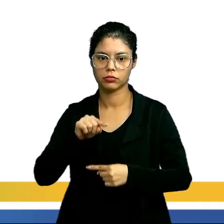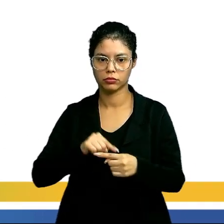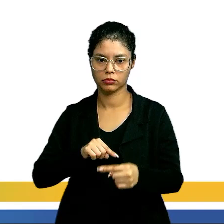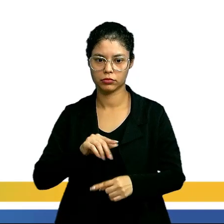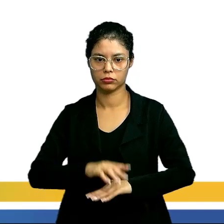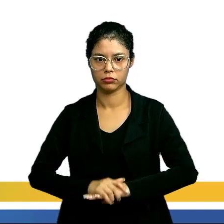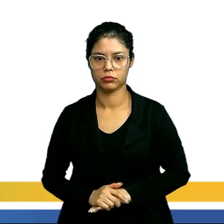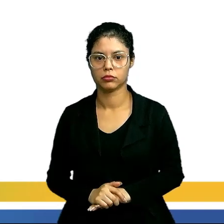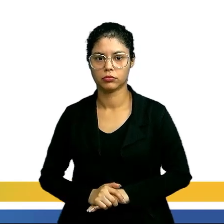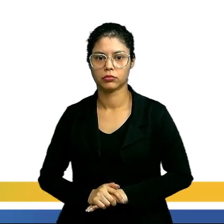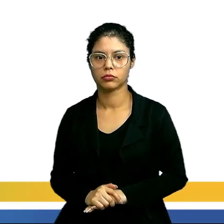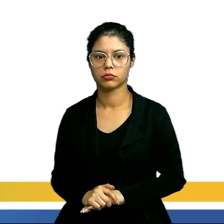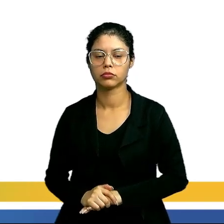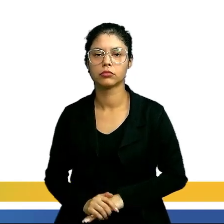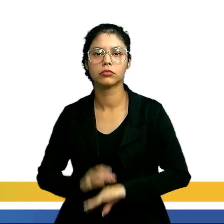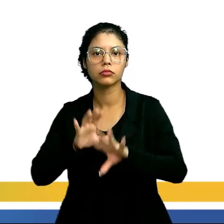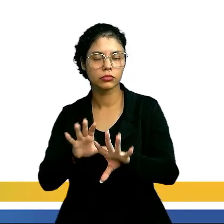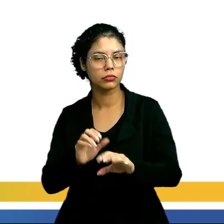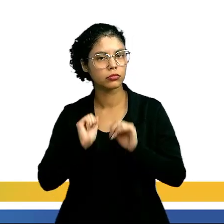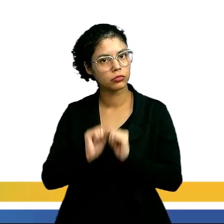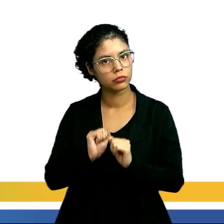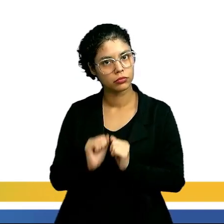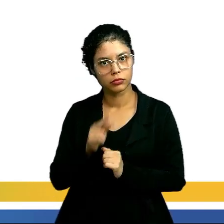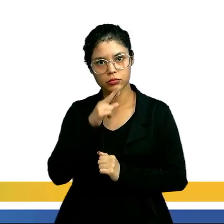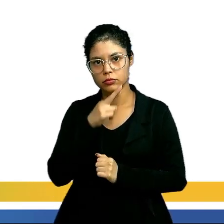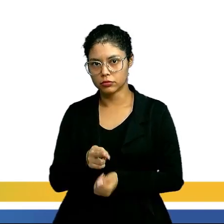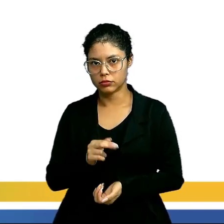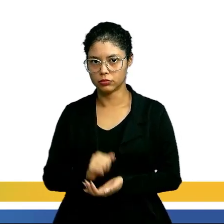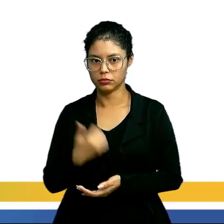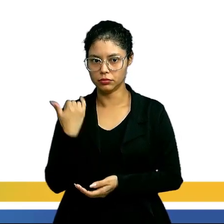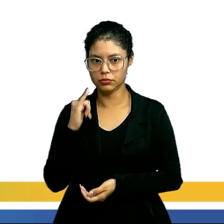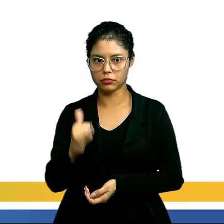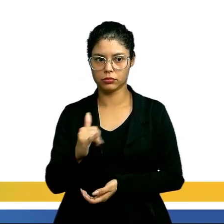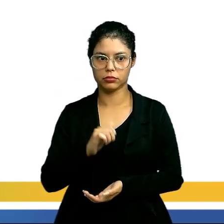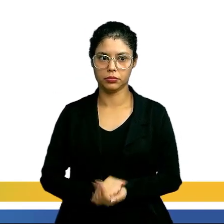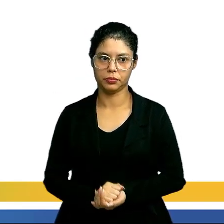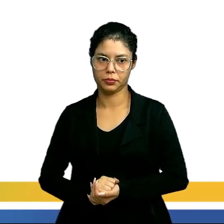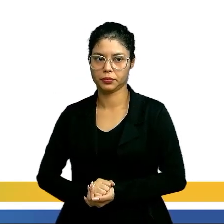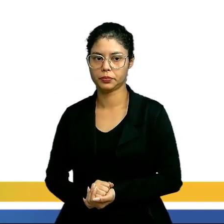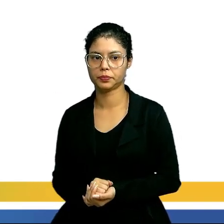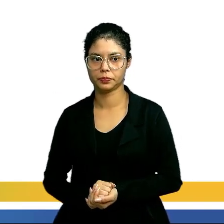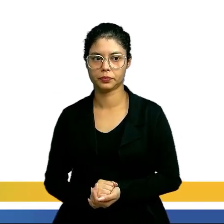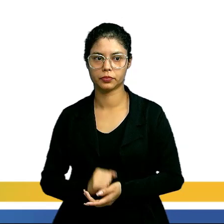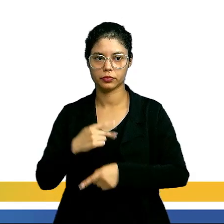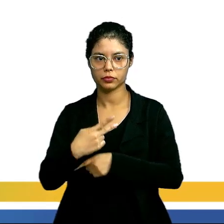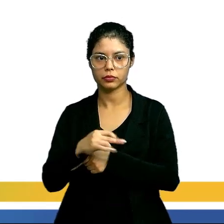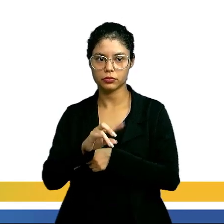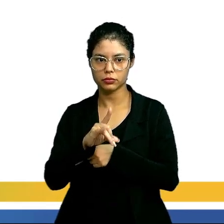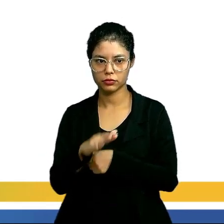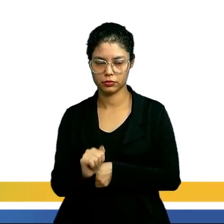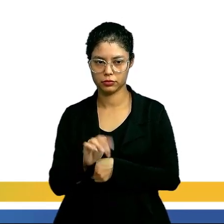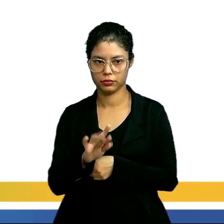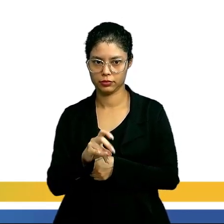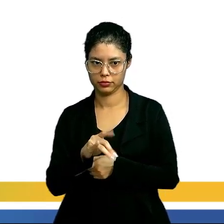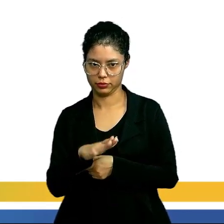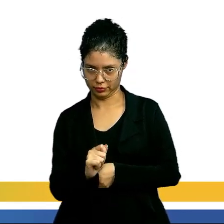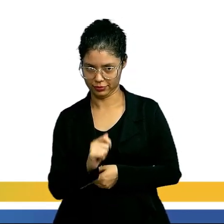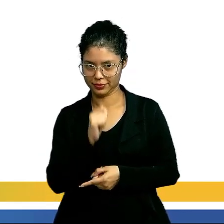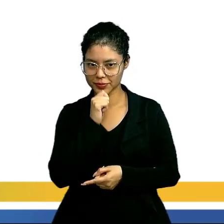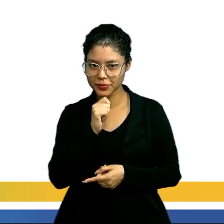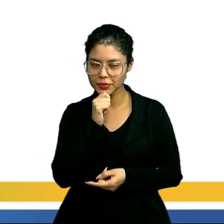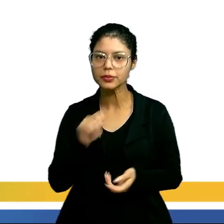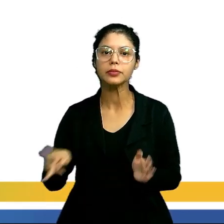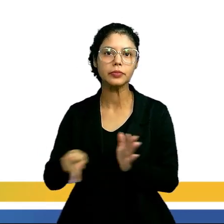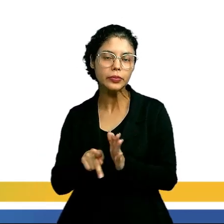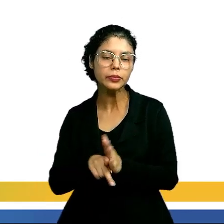quadrado dividido por 2. E assim podemos calcular a nossa energia cinética. A energia potencial gravitacional,